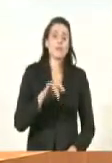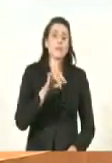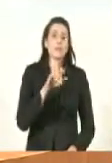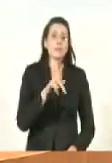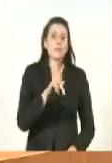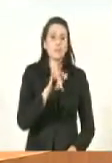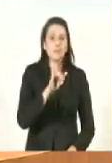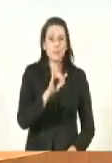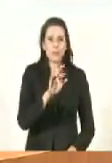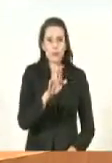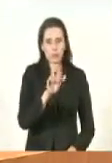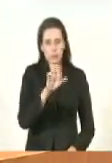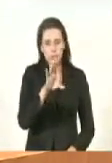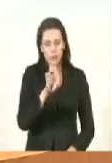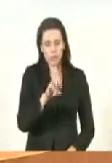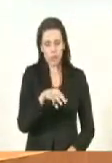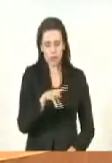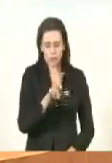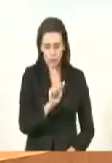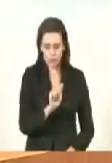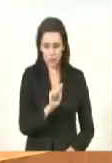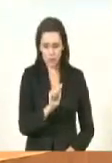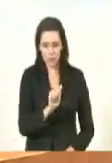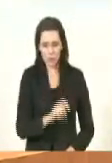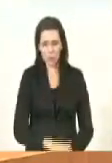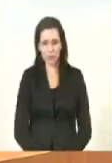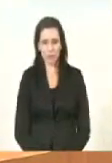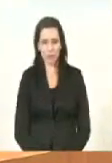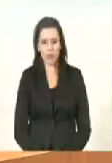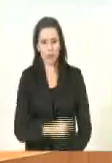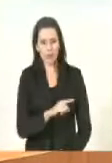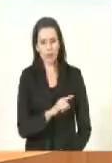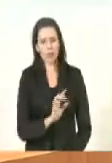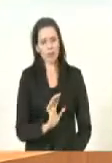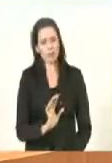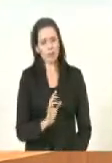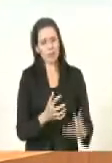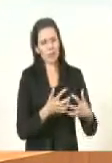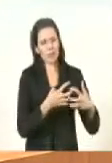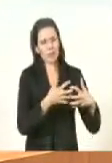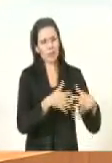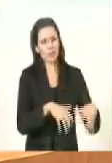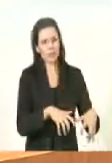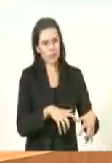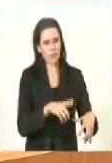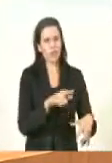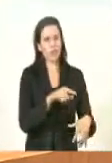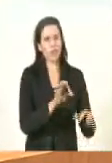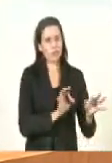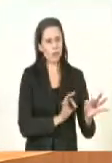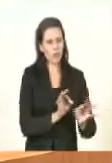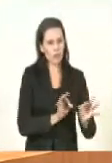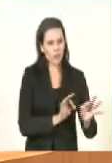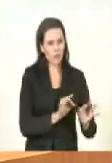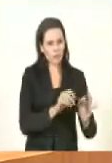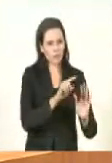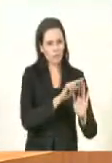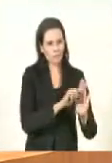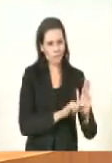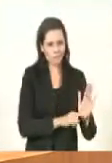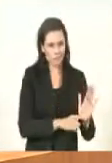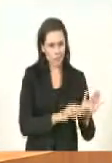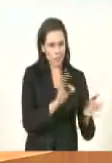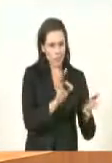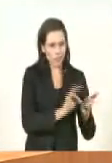além também de desenvolver um sistema simplificado através da internet para regularização dos aquicultores,